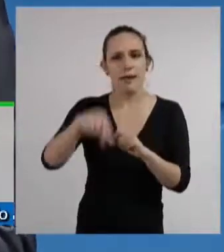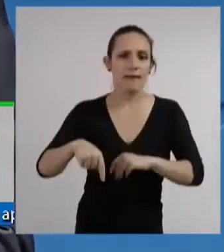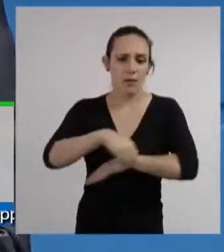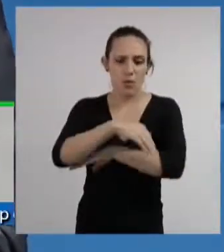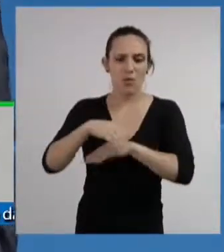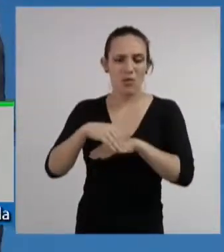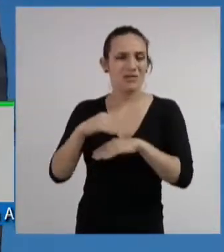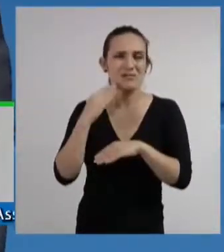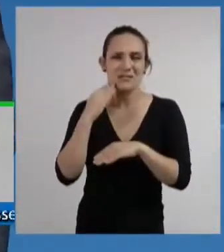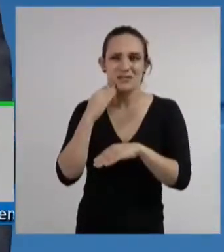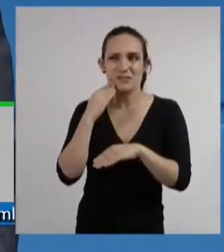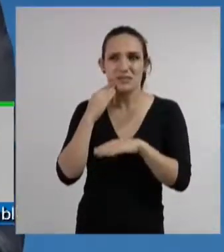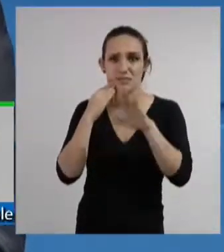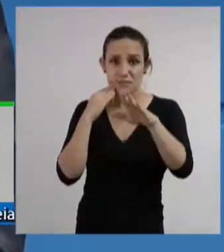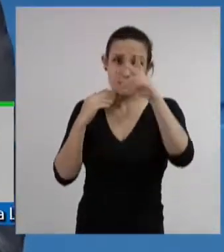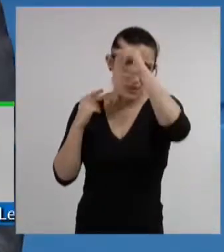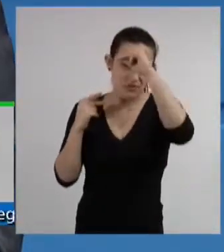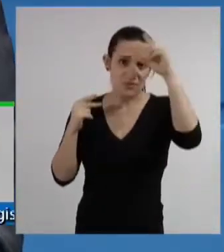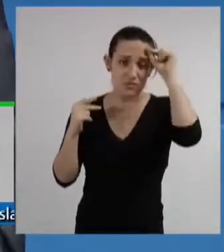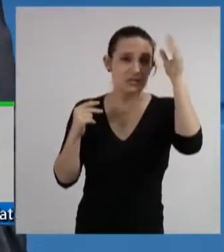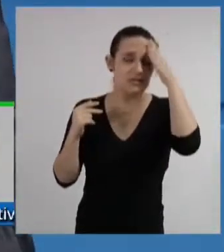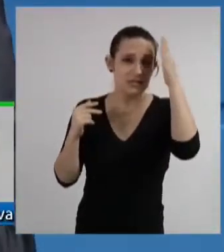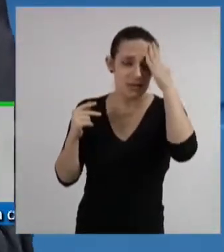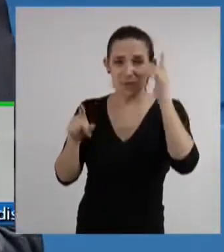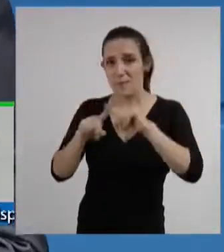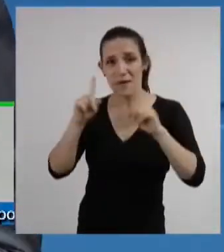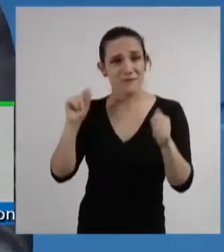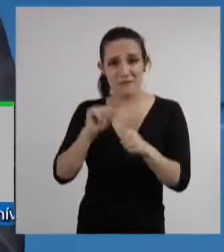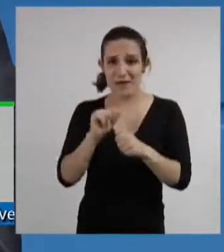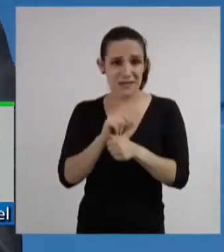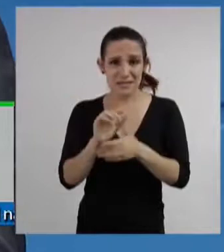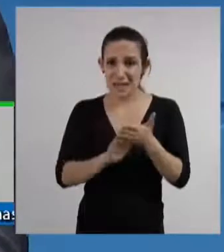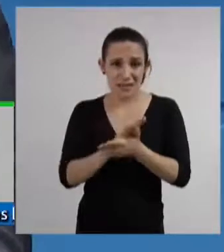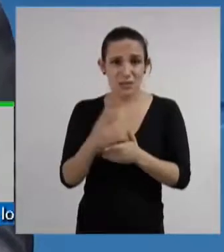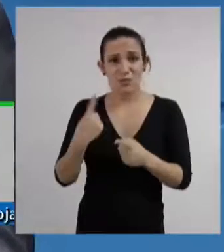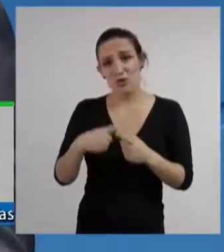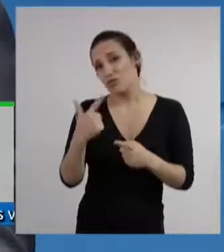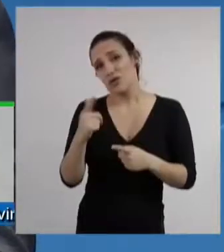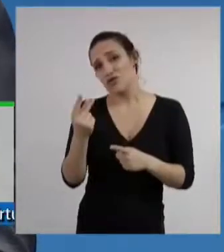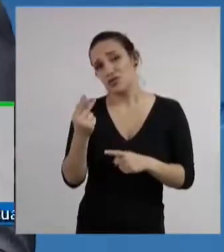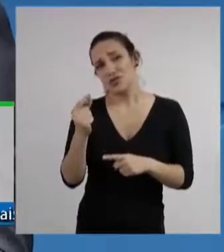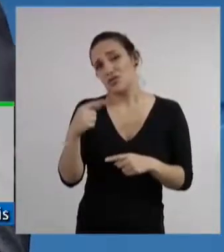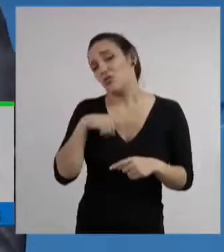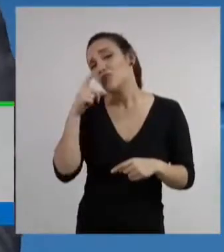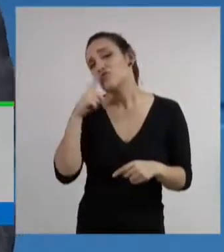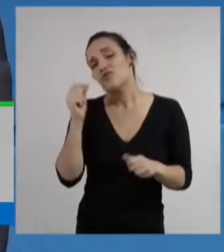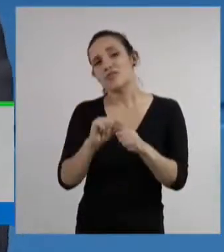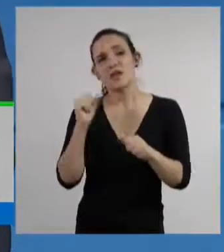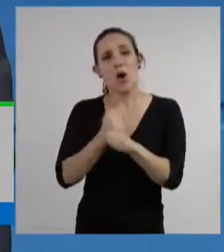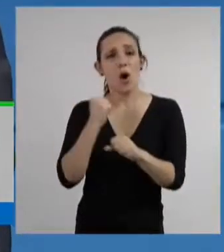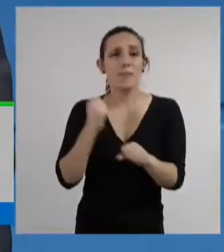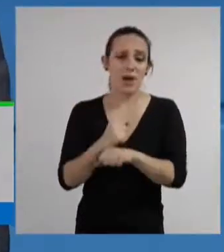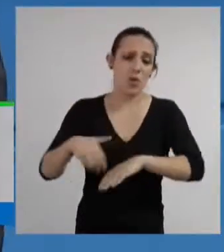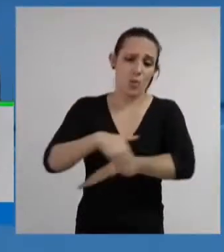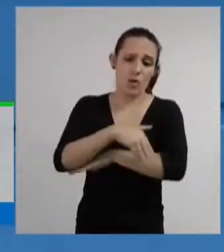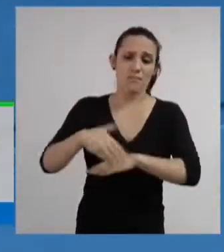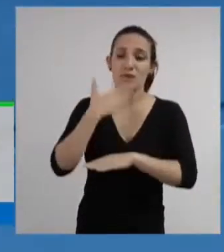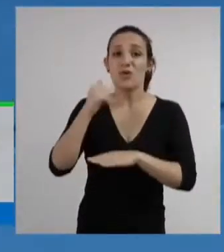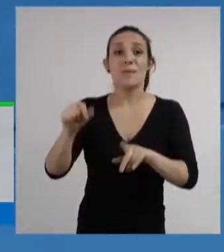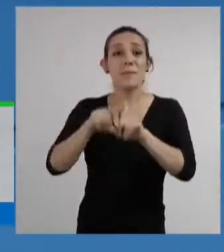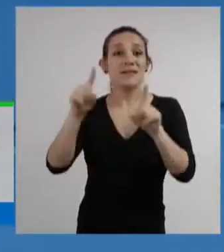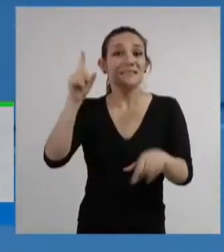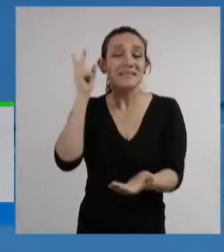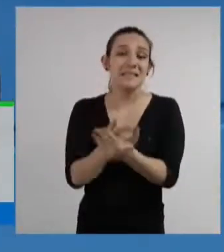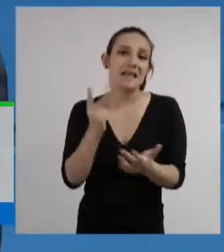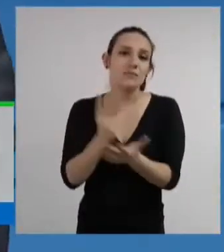infelizmente as prefeituras conhecem a técnica, mas pela falta de recurso tem dificuldade, e que em toda chuva essa